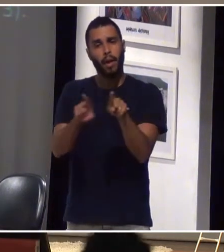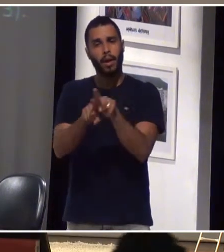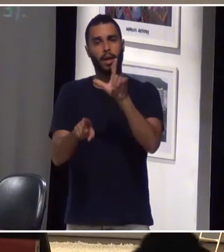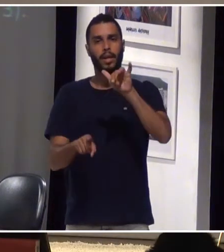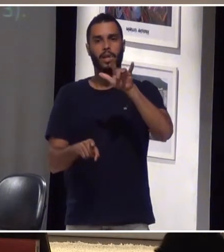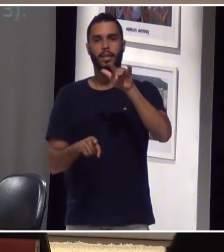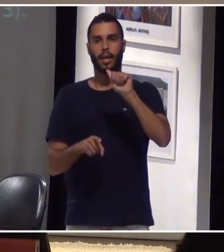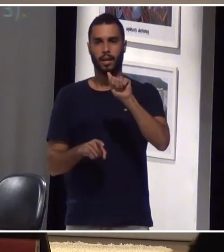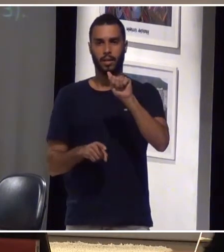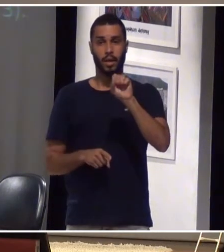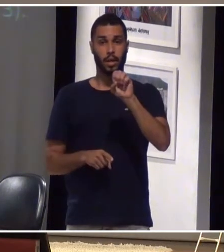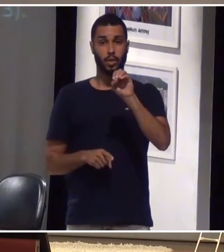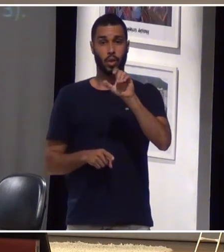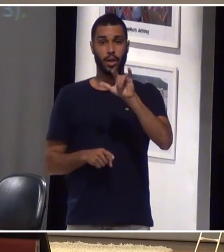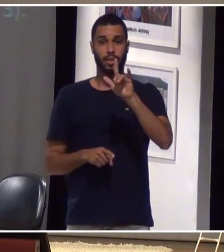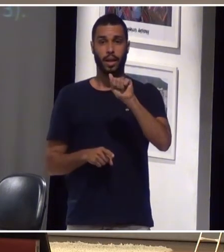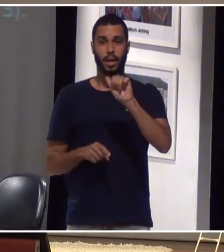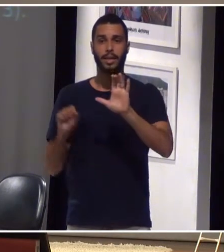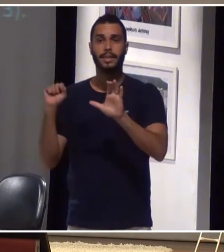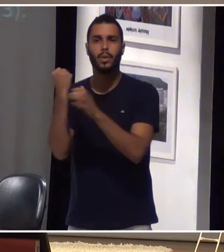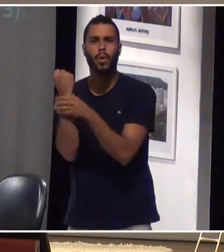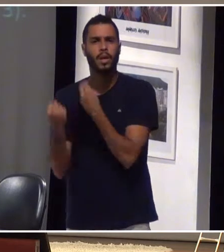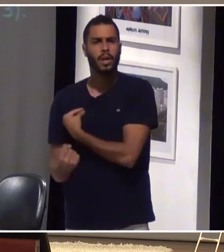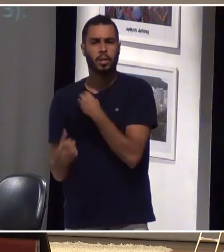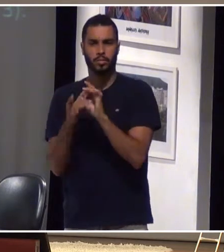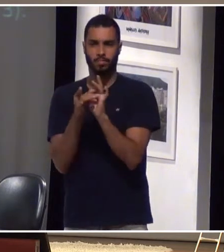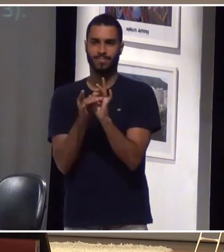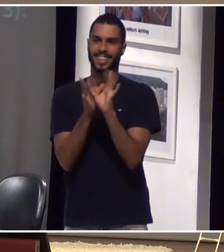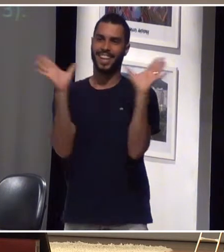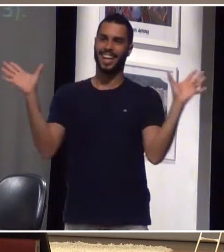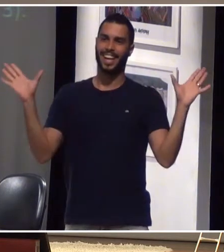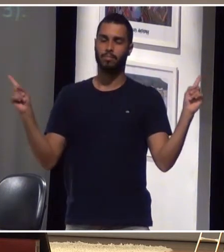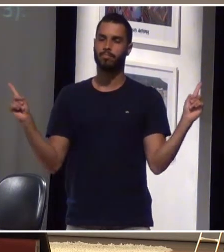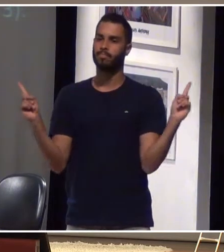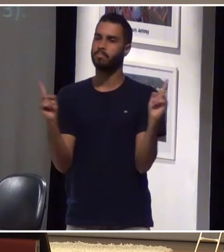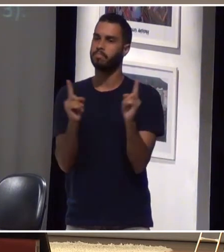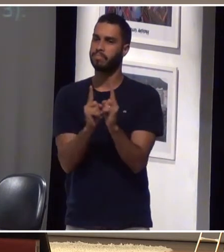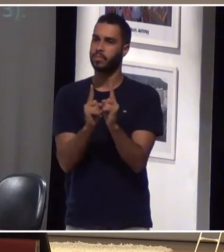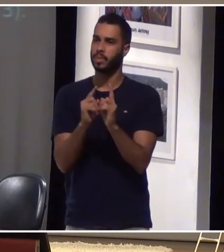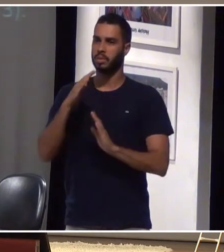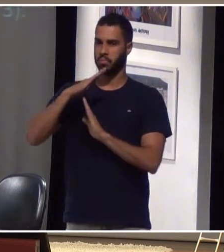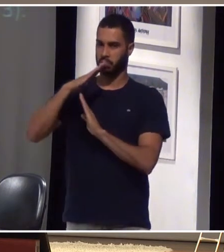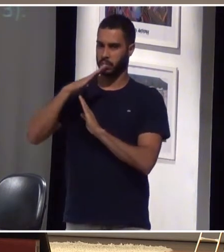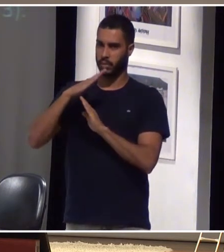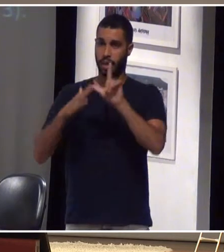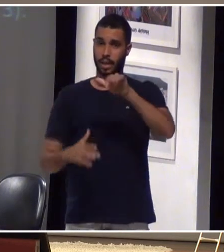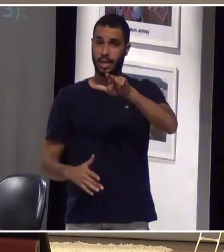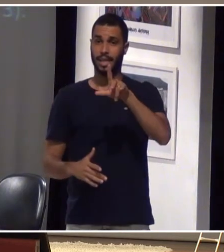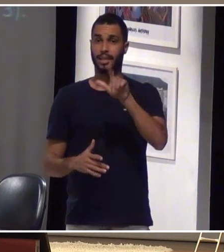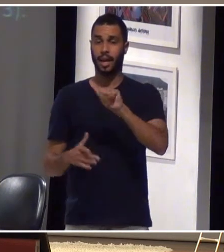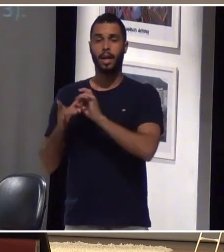sólida, nós tínhamos mais segurança e menos liberdade, e, na modernidade líquida, nós temos